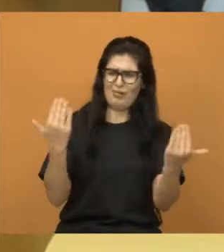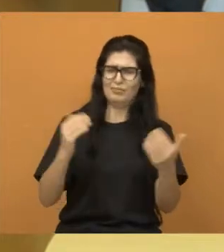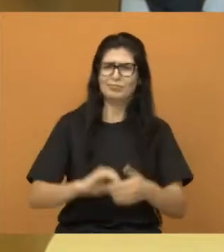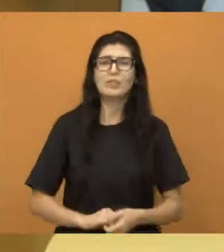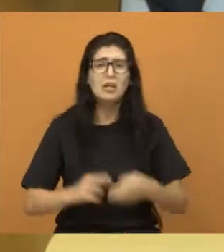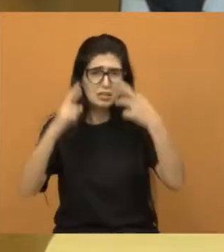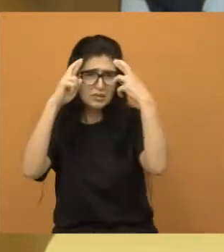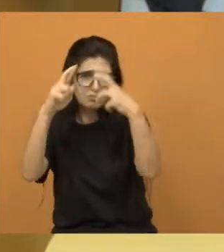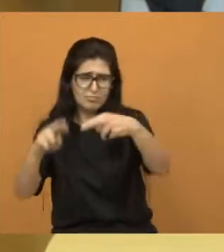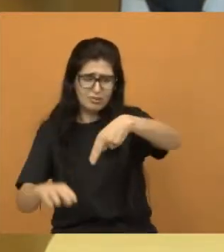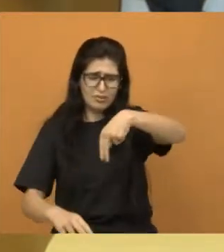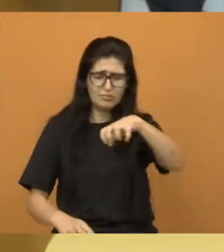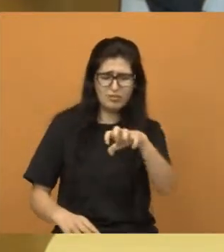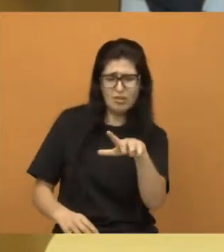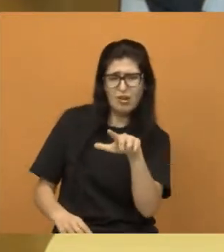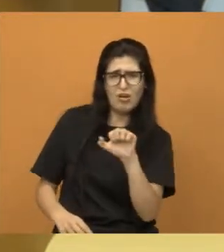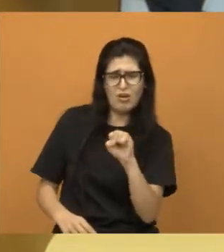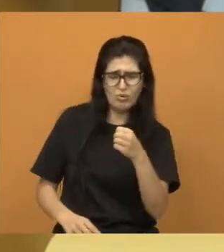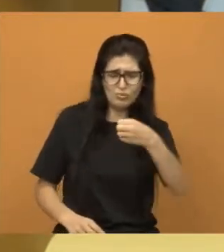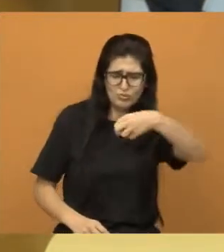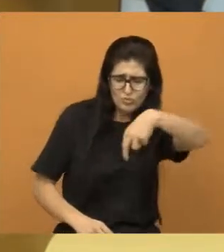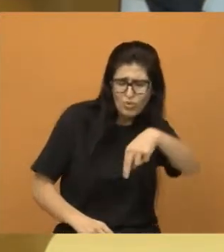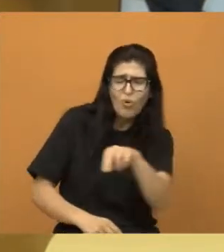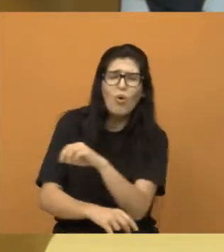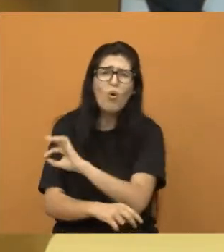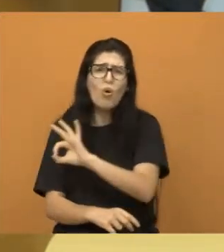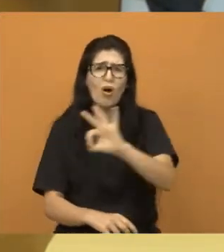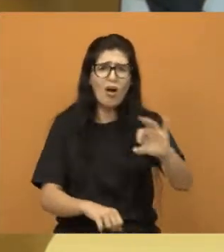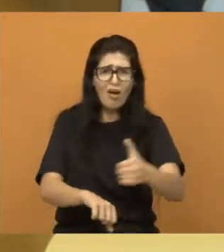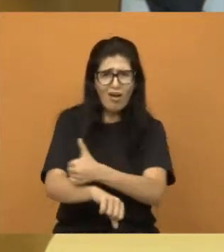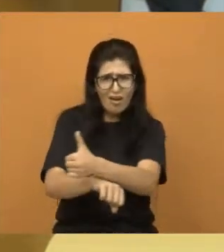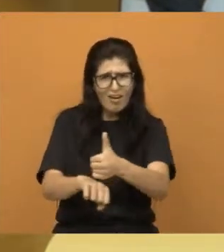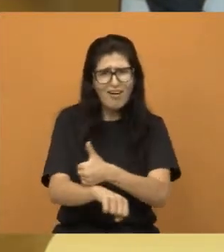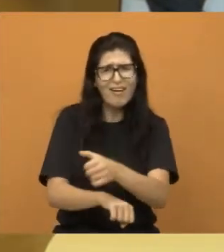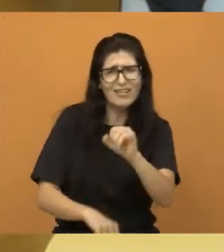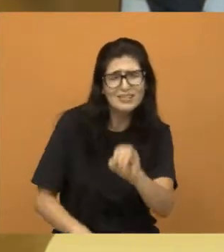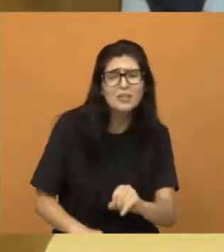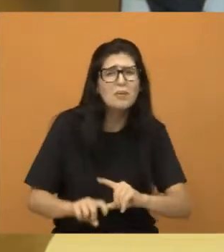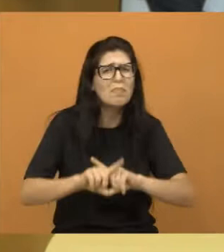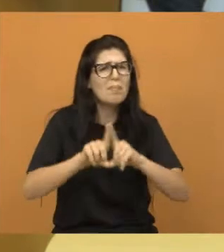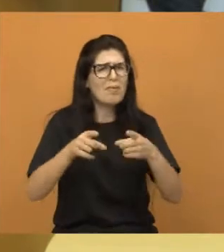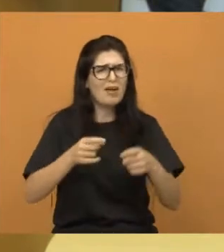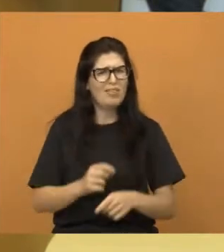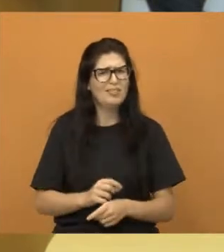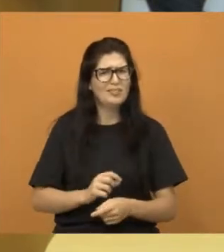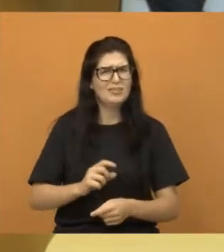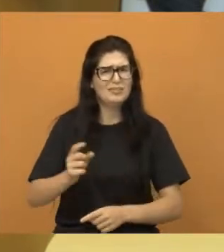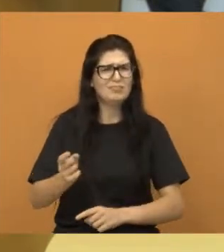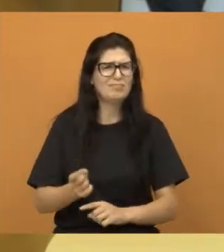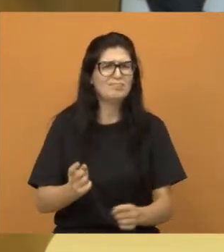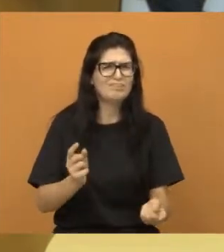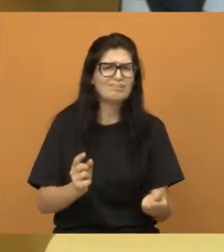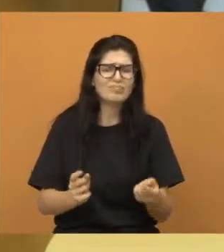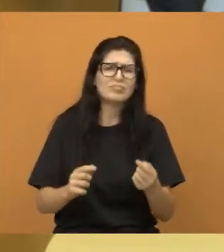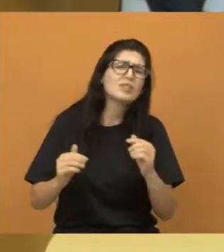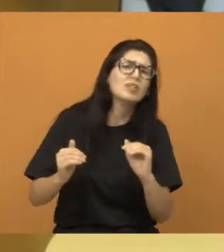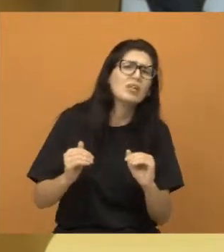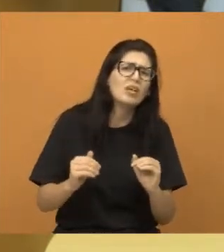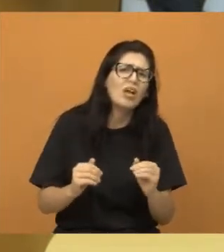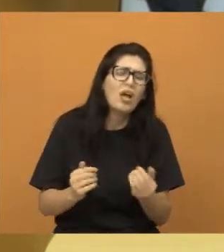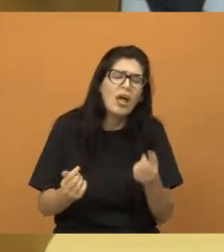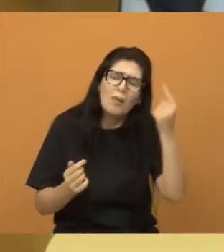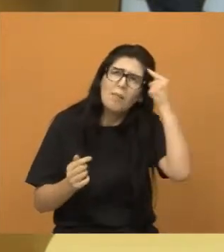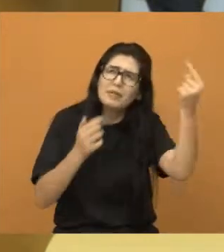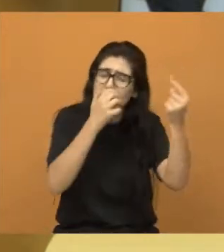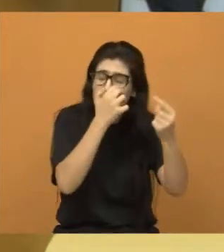grande gestor, competente, mas eu acho que nós estamos indo na contramão, Luiz Flávio, daquilo que a população espera do poder público. Nós